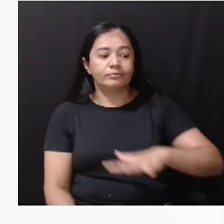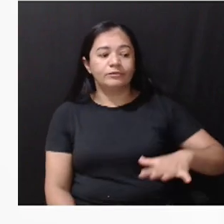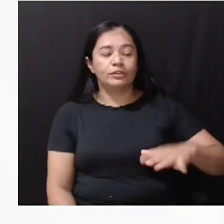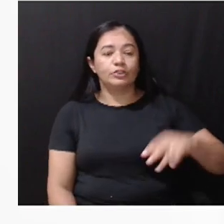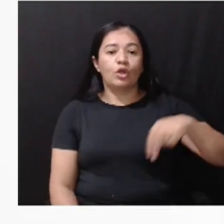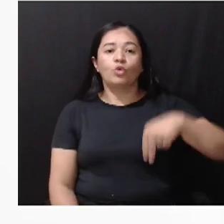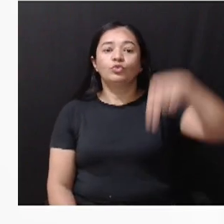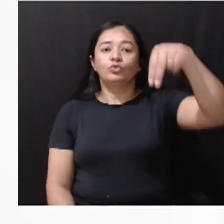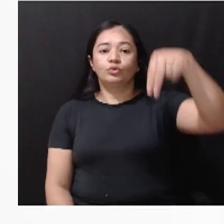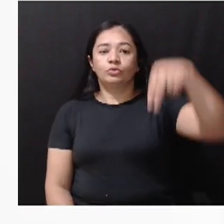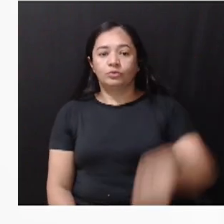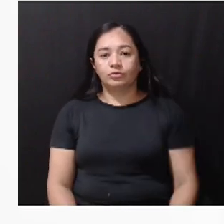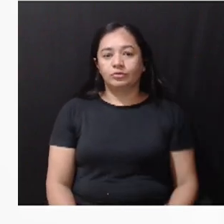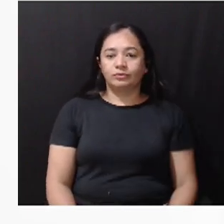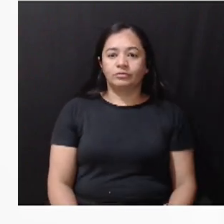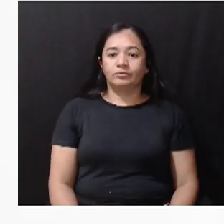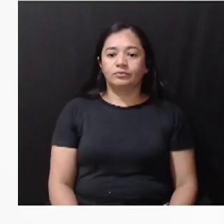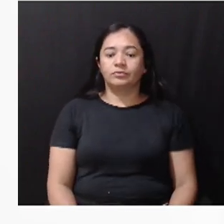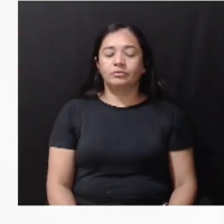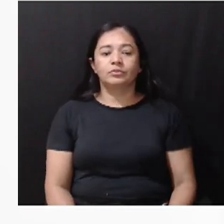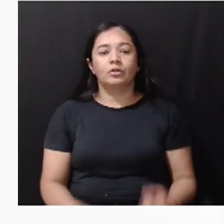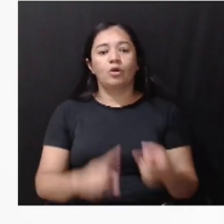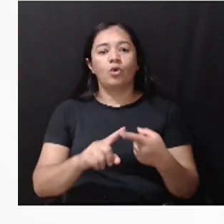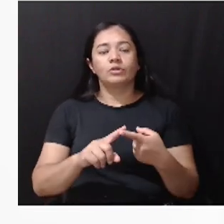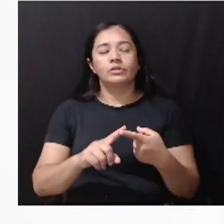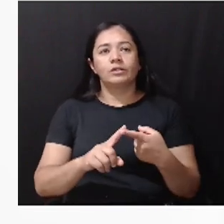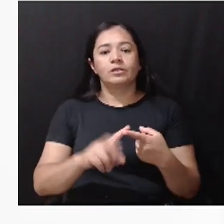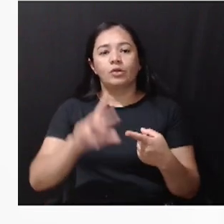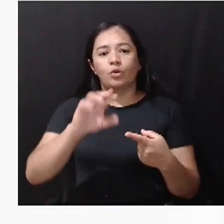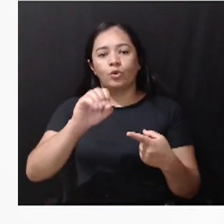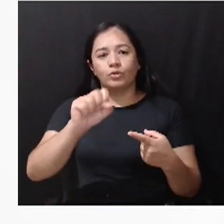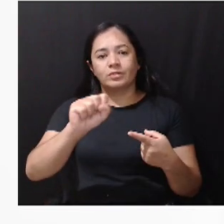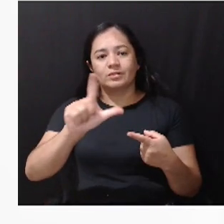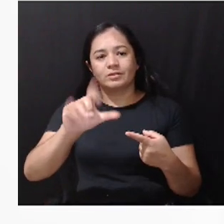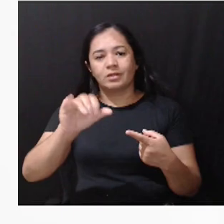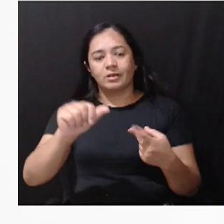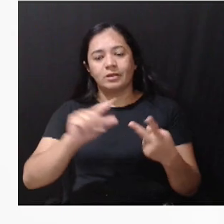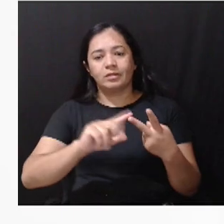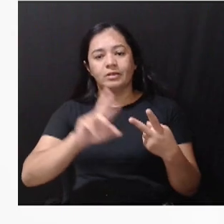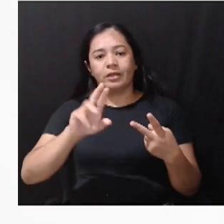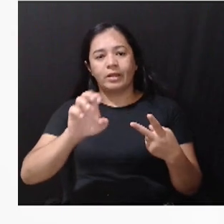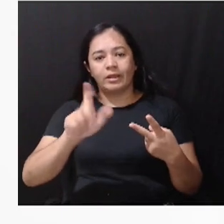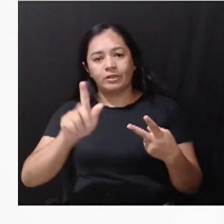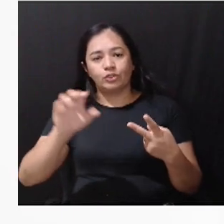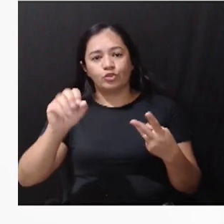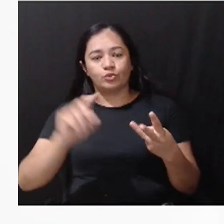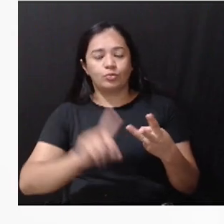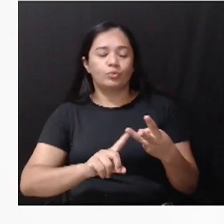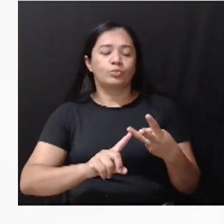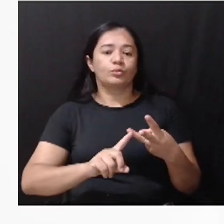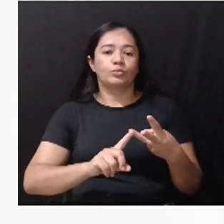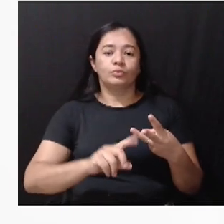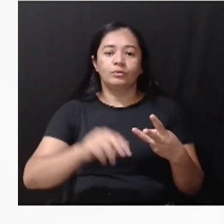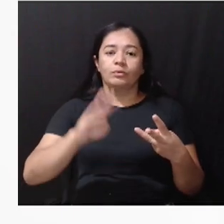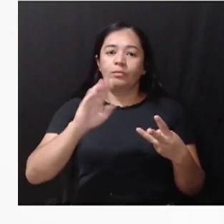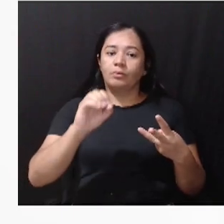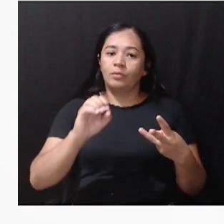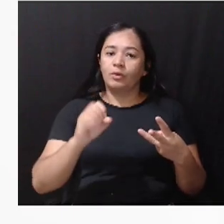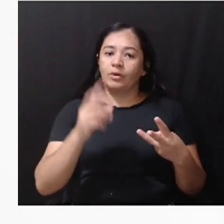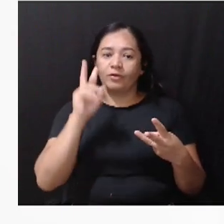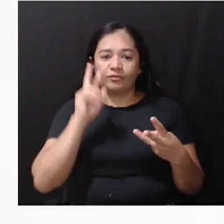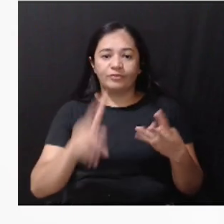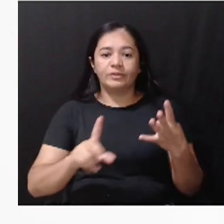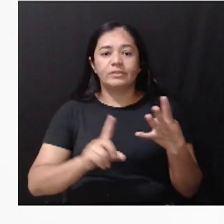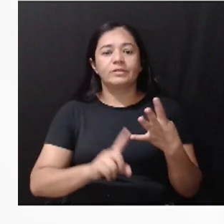moradores do Jardim Rosália, Conjunto Habitacional Vila Régio, Núcleo Habitacional Boa Vista, Parque